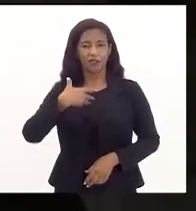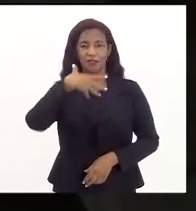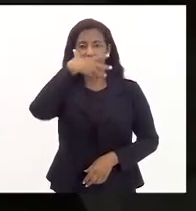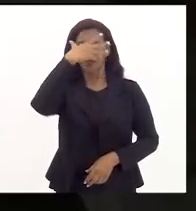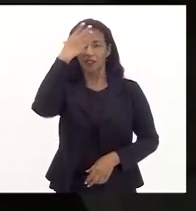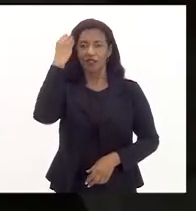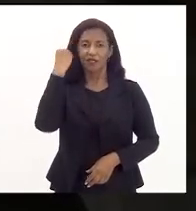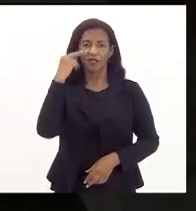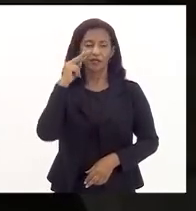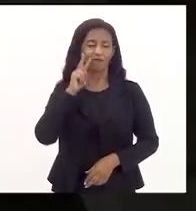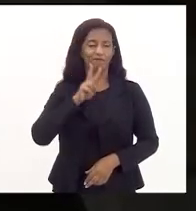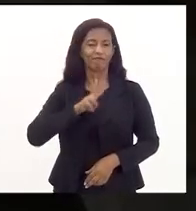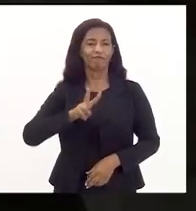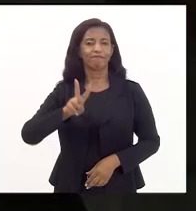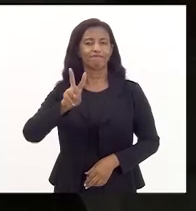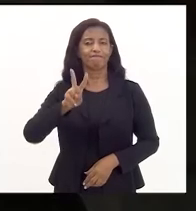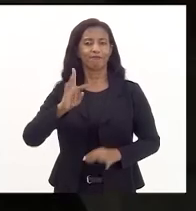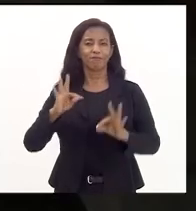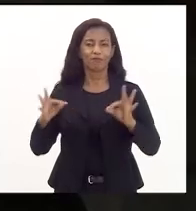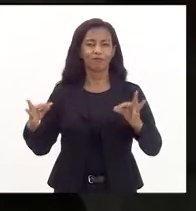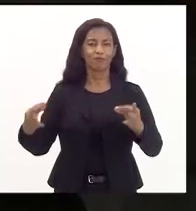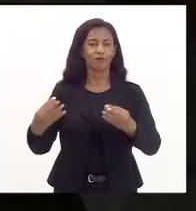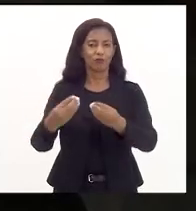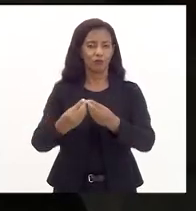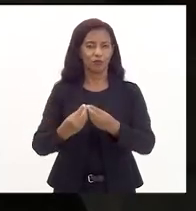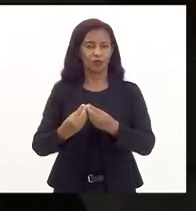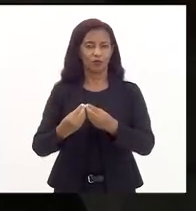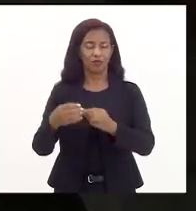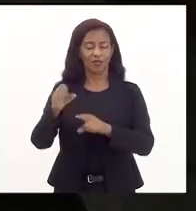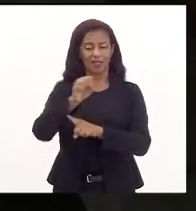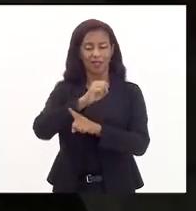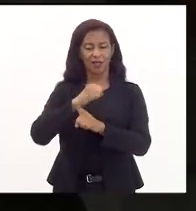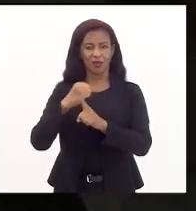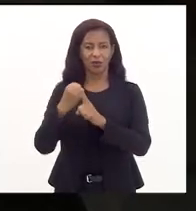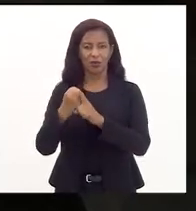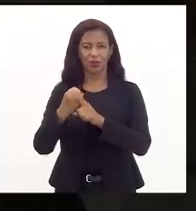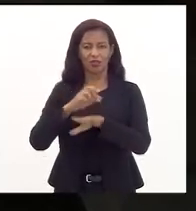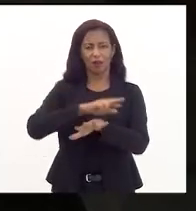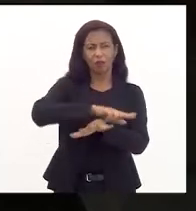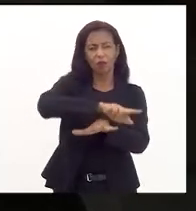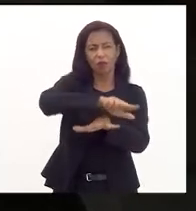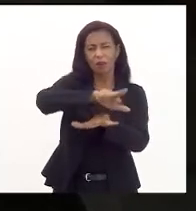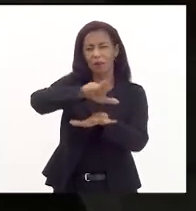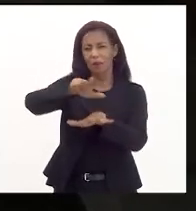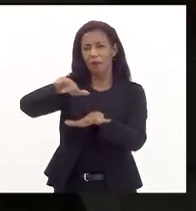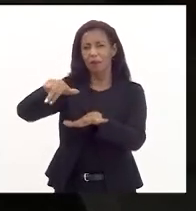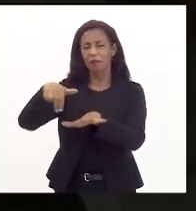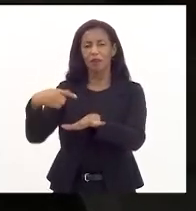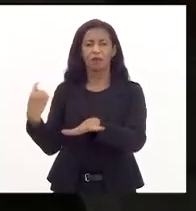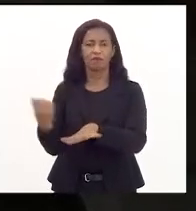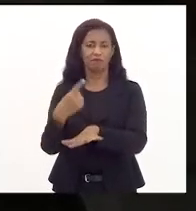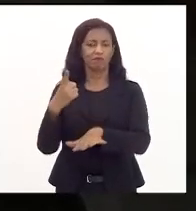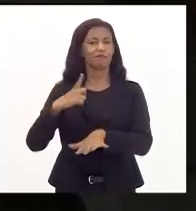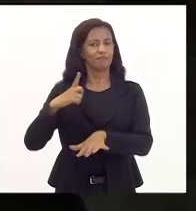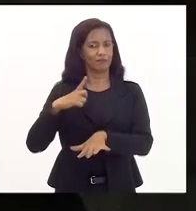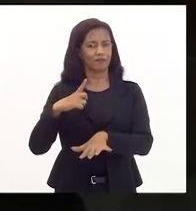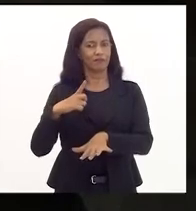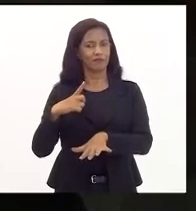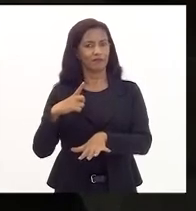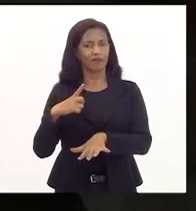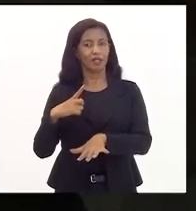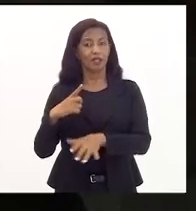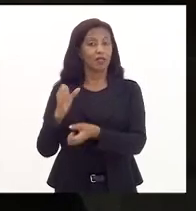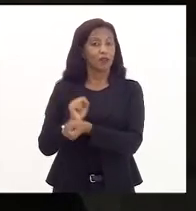esquecendo de ver o todo, que essa sociedade multifacetada que nós temos, e que não